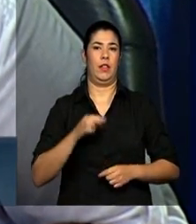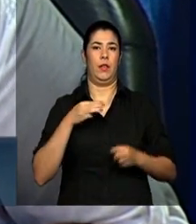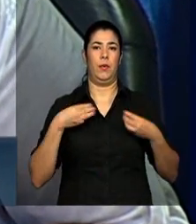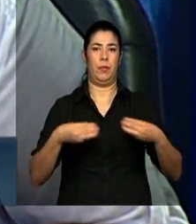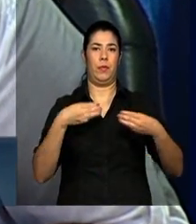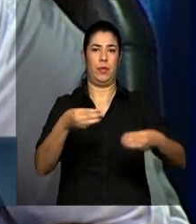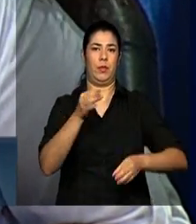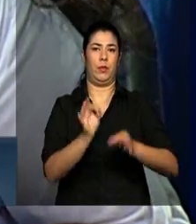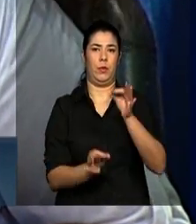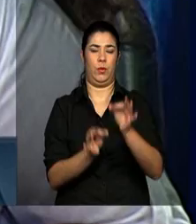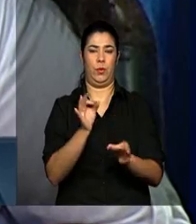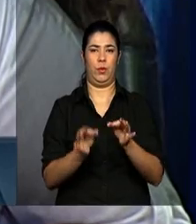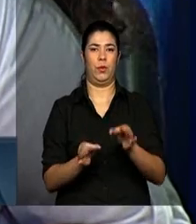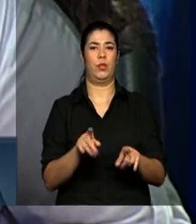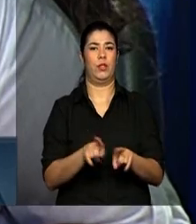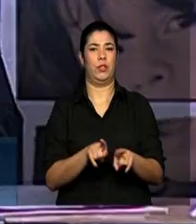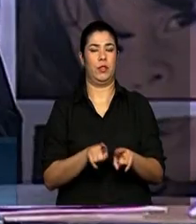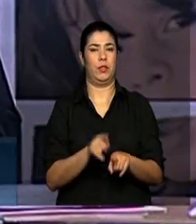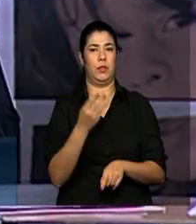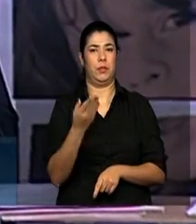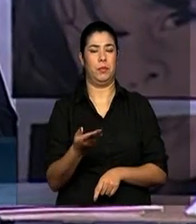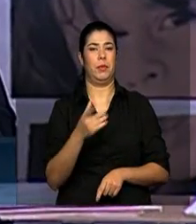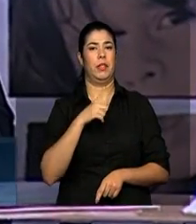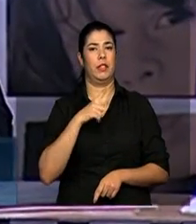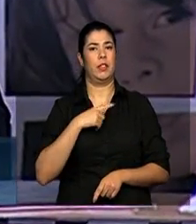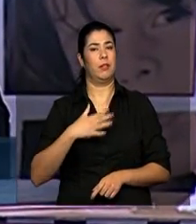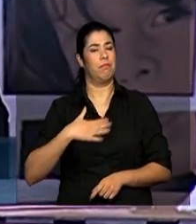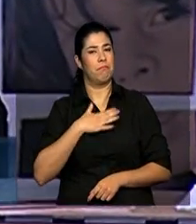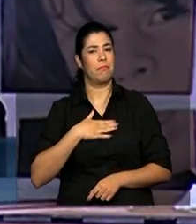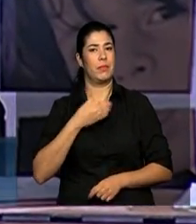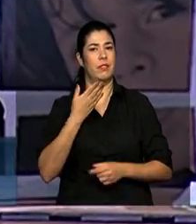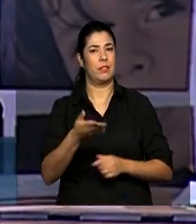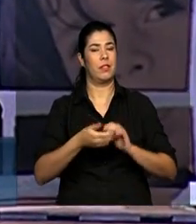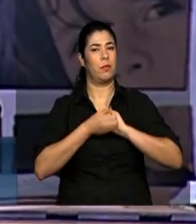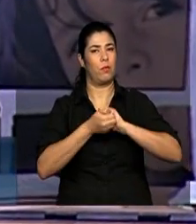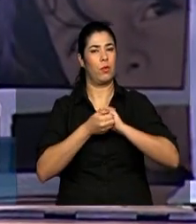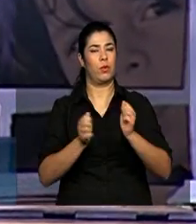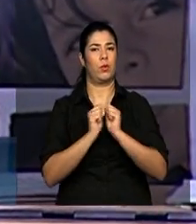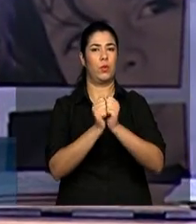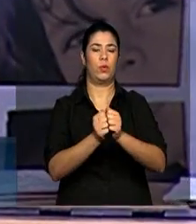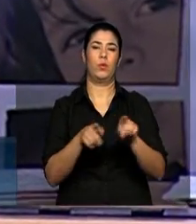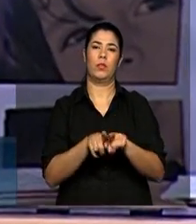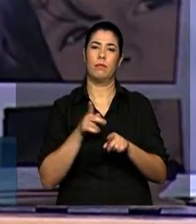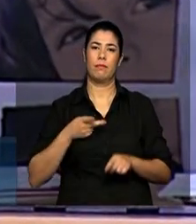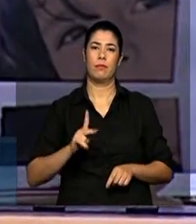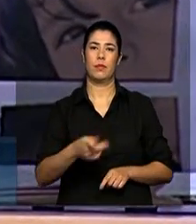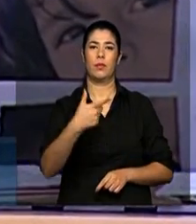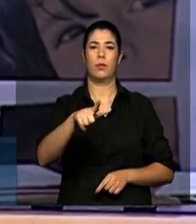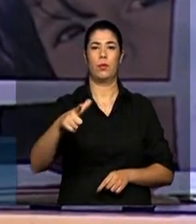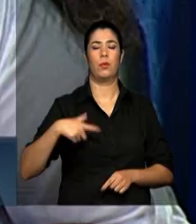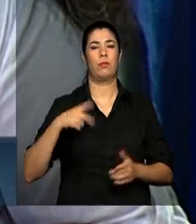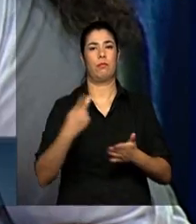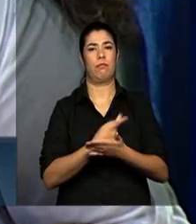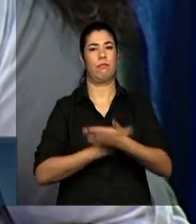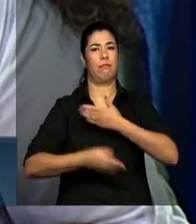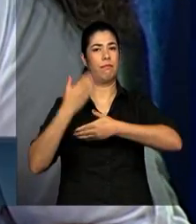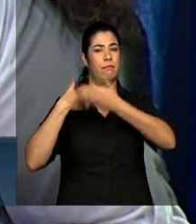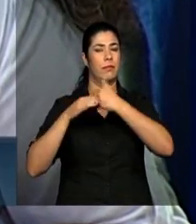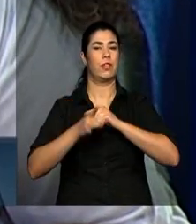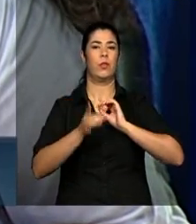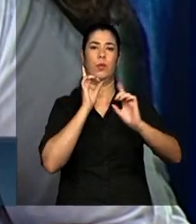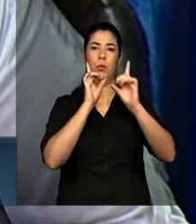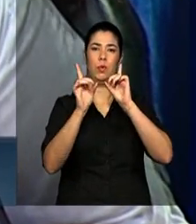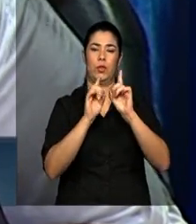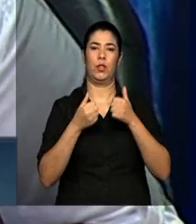Justiça. É também um prazer poder contar aqui também nesse momento e sempre em muitas das nossas lutas o diálogo próximo